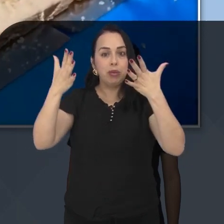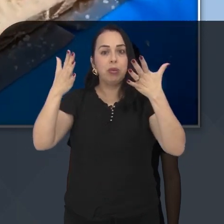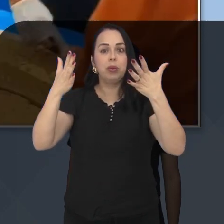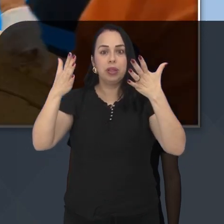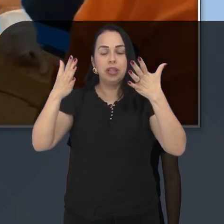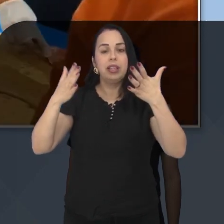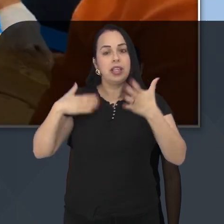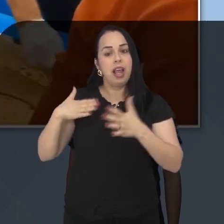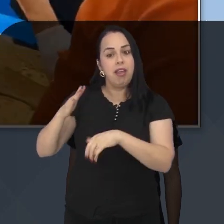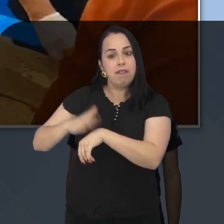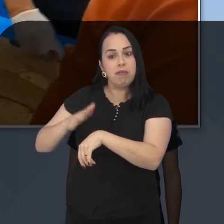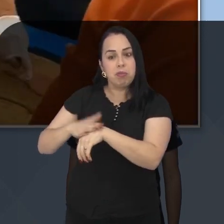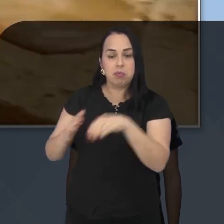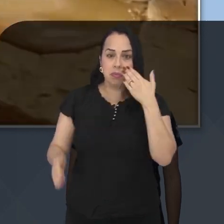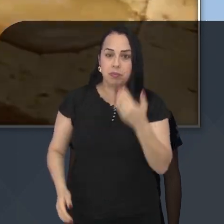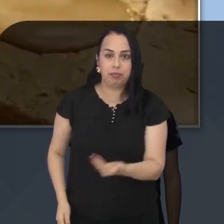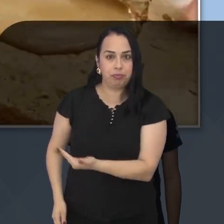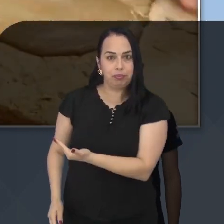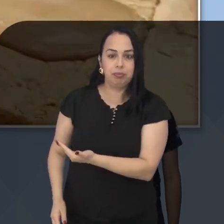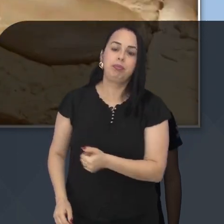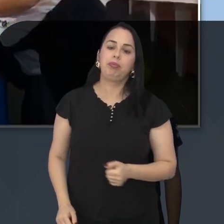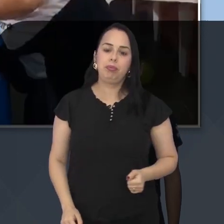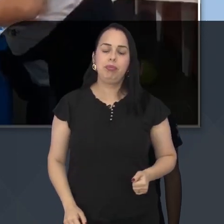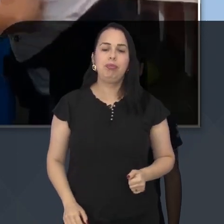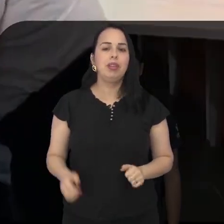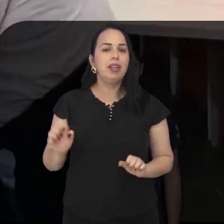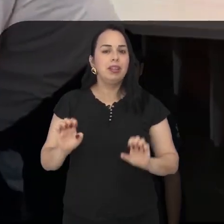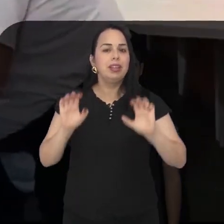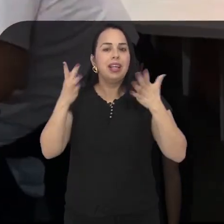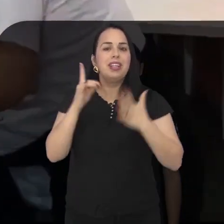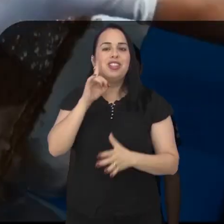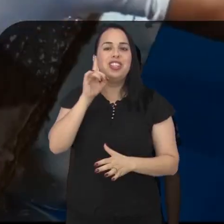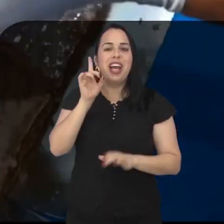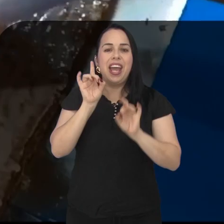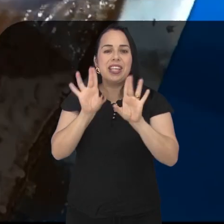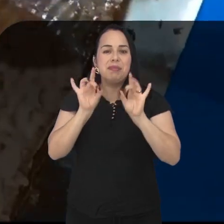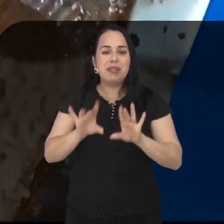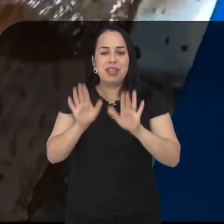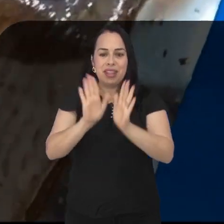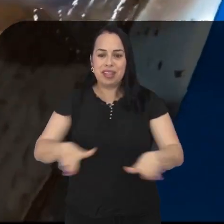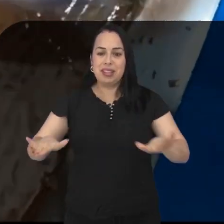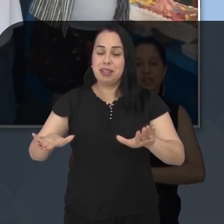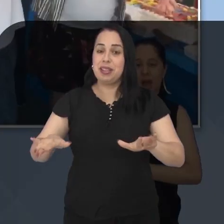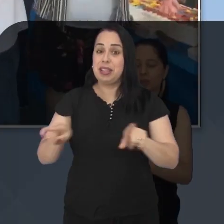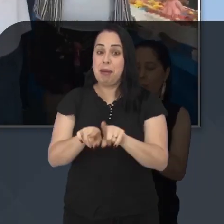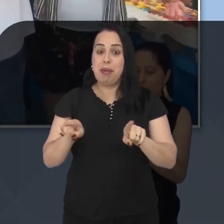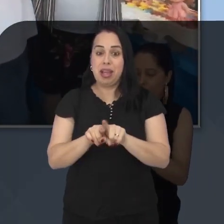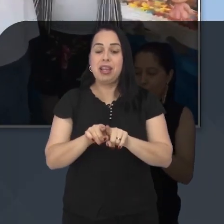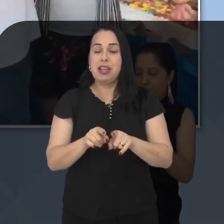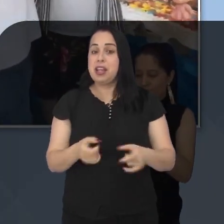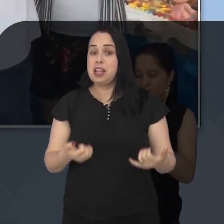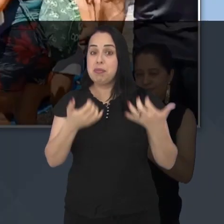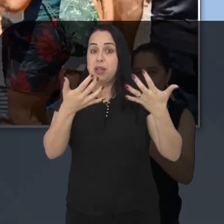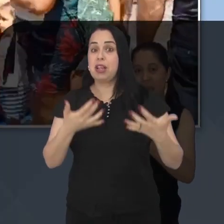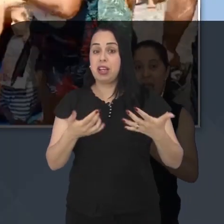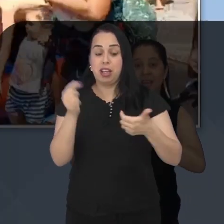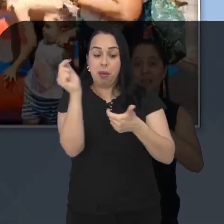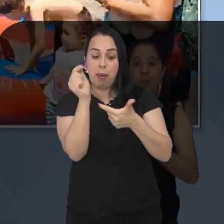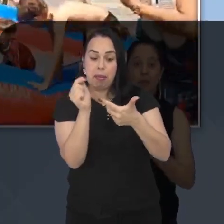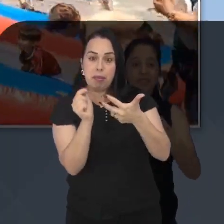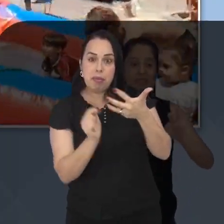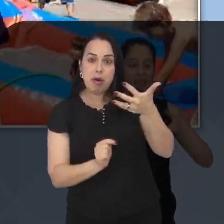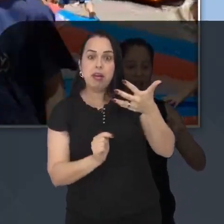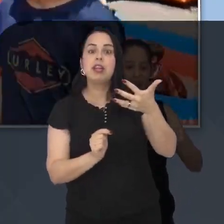pela Associação Casa de Amparo Social Emanuel, em comemoração ao Dia das Crianças. A Acazenha ainda destacou todos